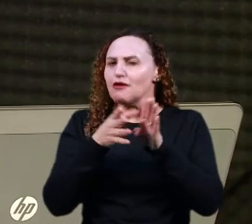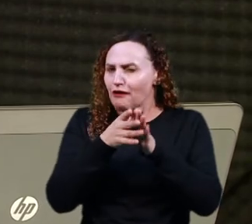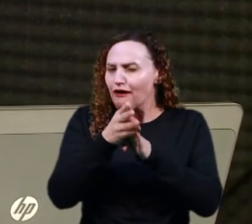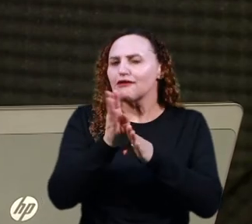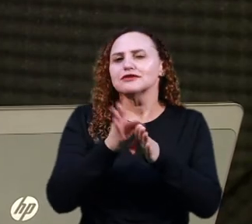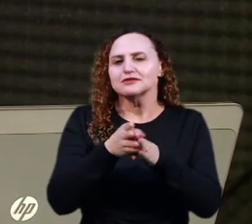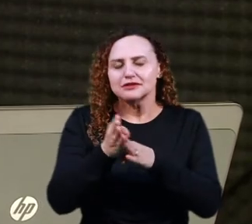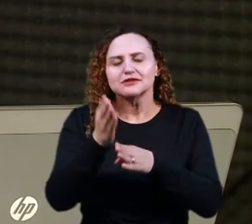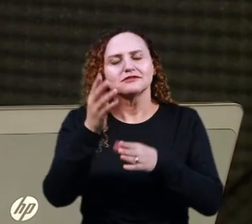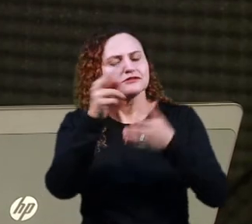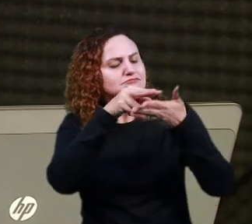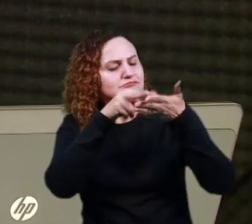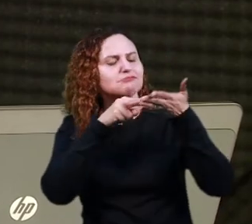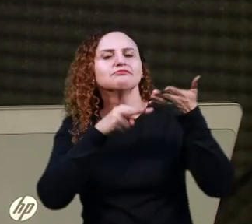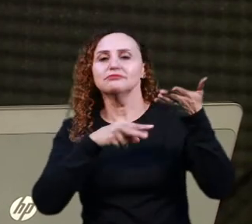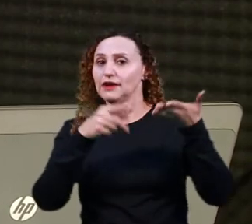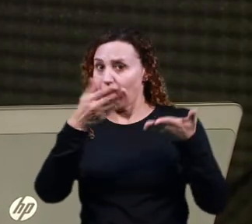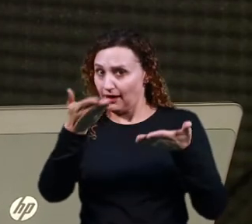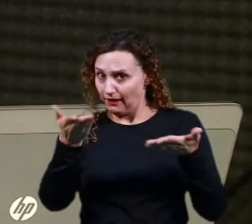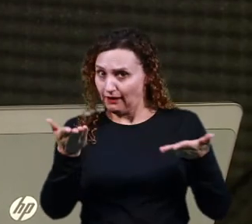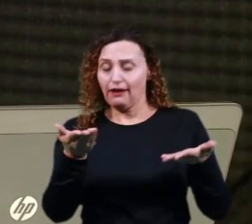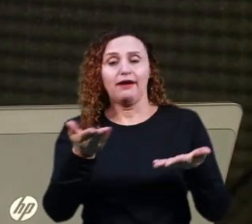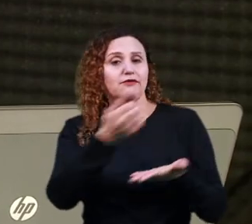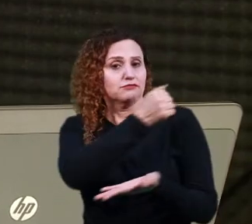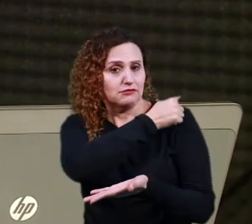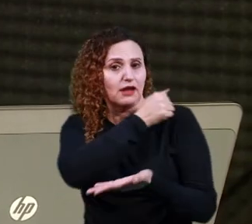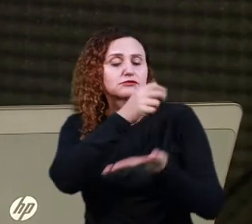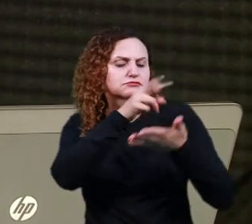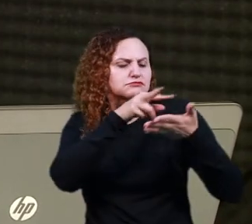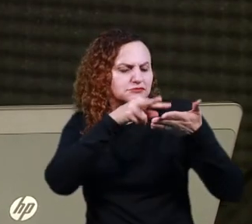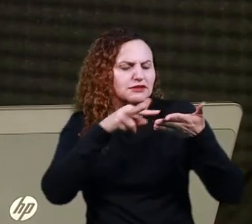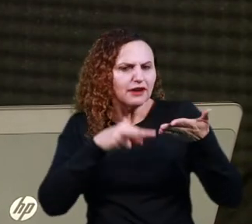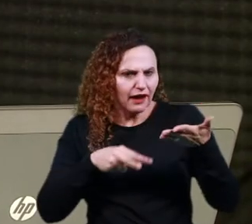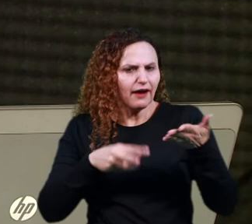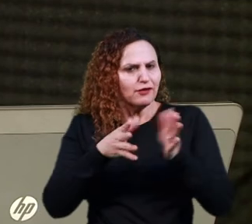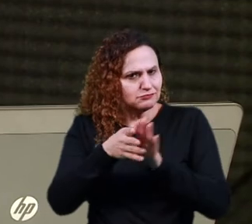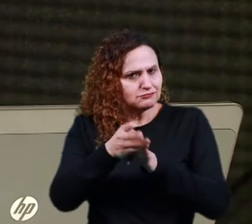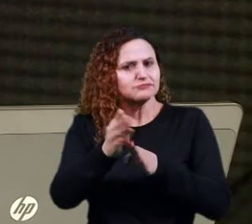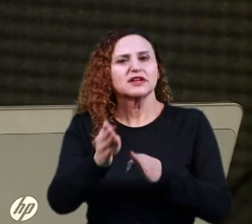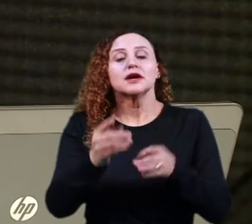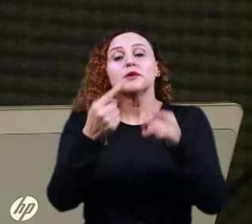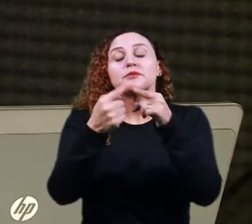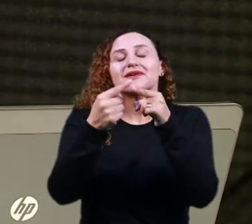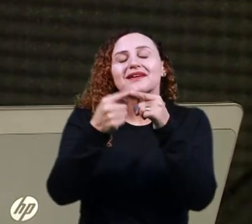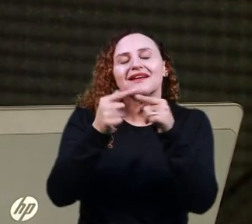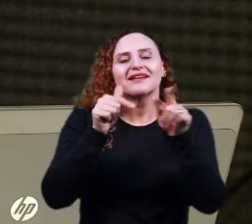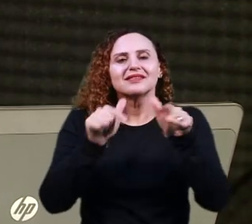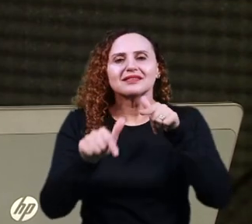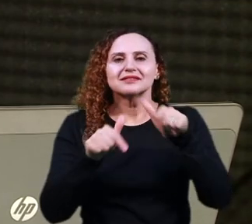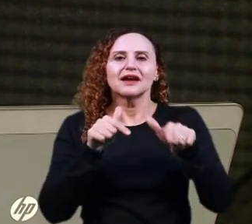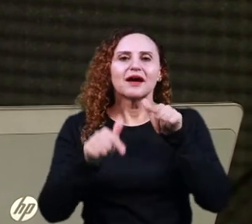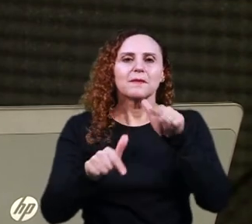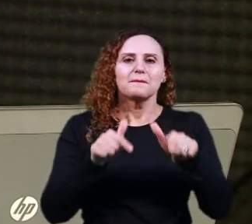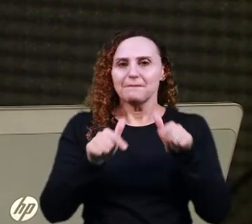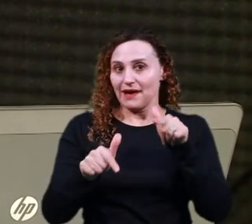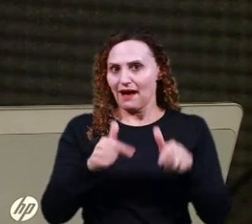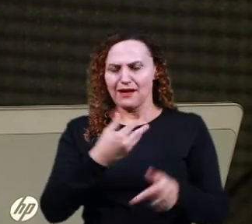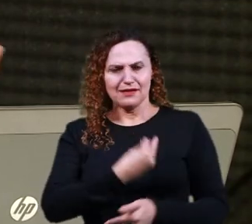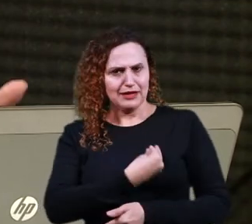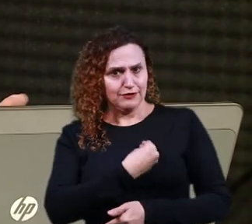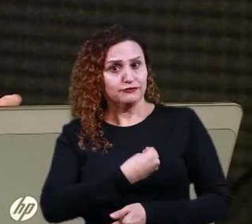sermão na sua íntegra porque além de trabalhar sobre a vida de um